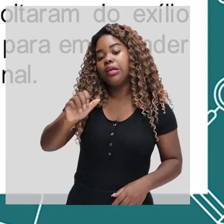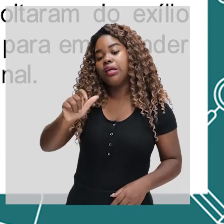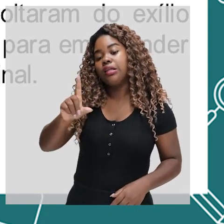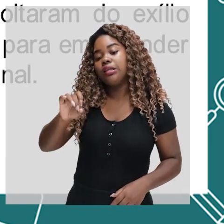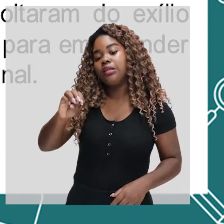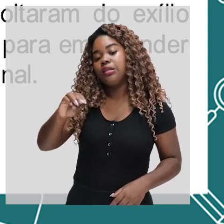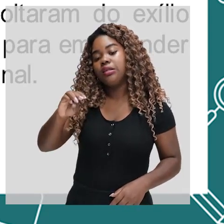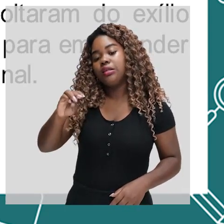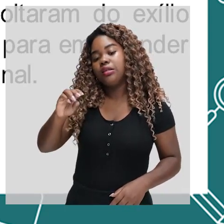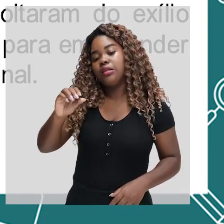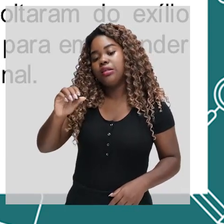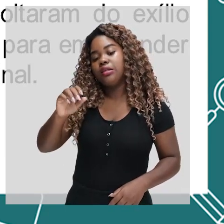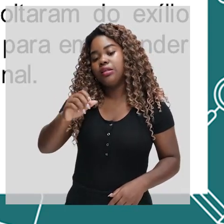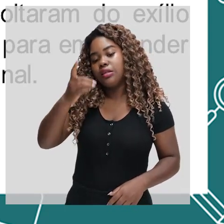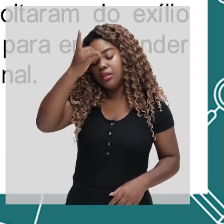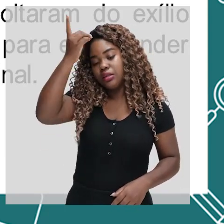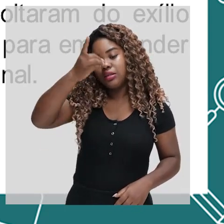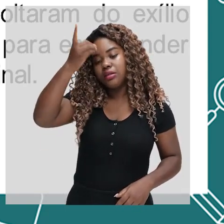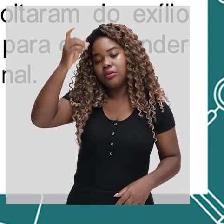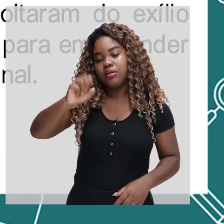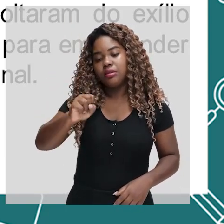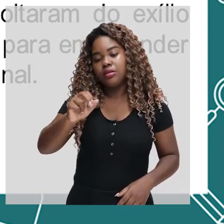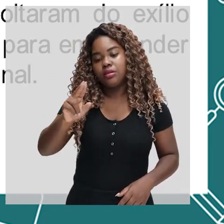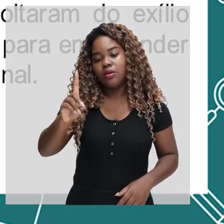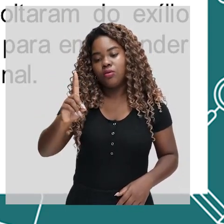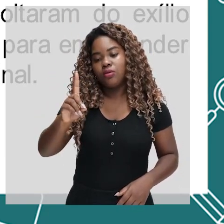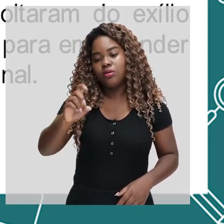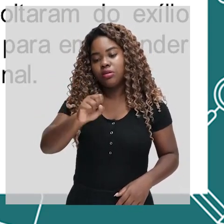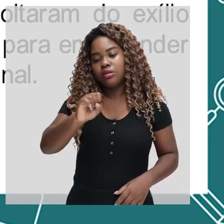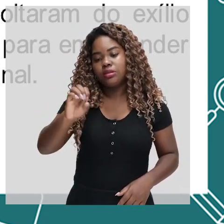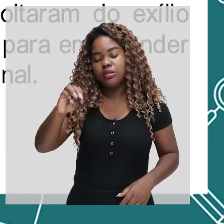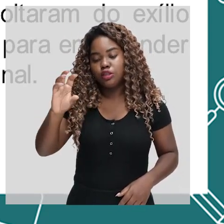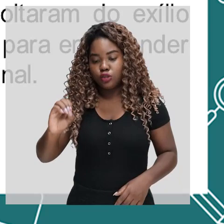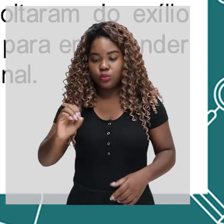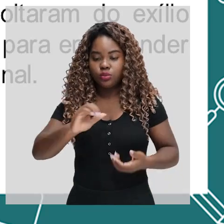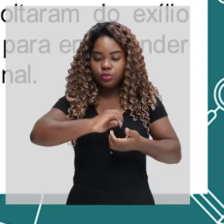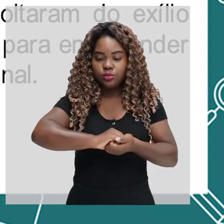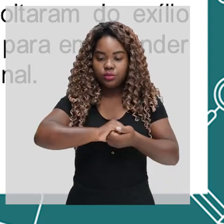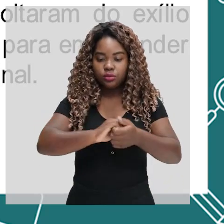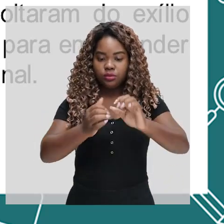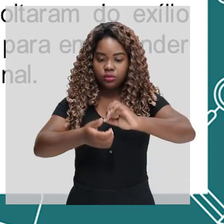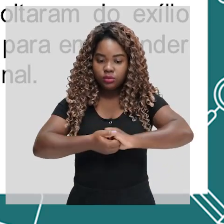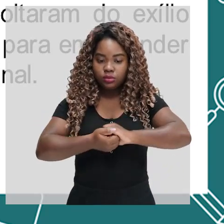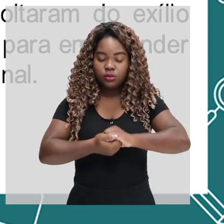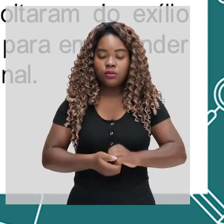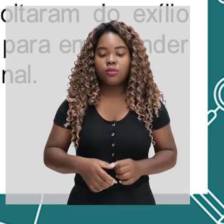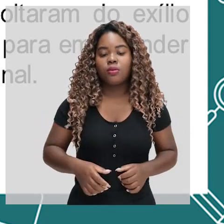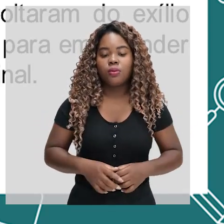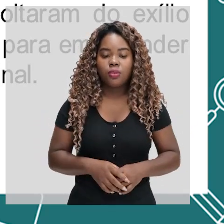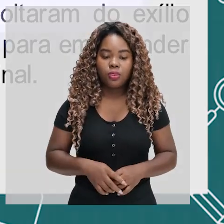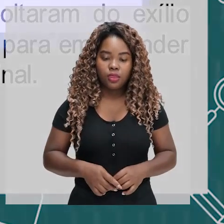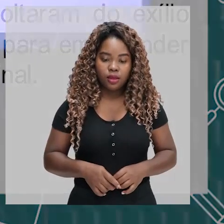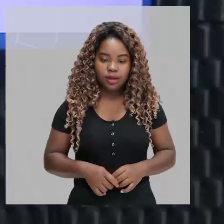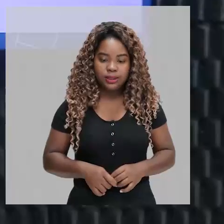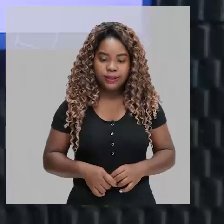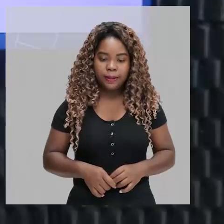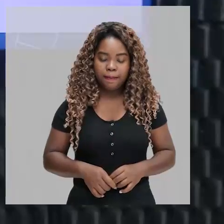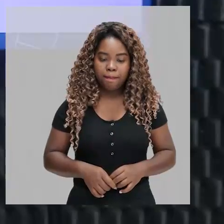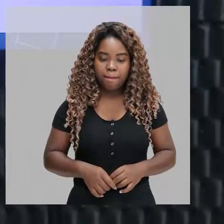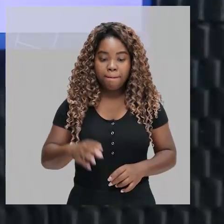saudos saudosismo então o romântico Faz assim uma volta lá na Idade Média tá bom